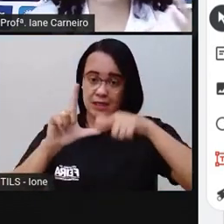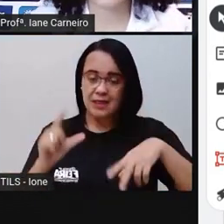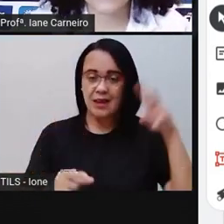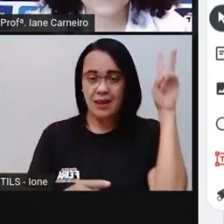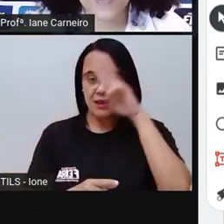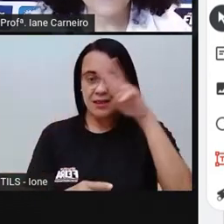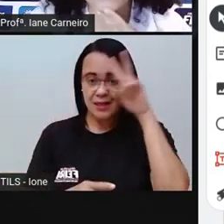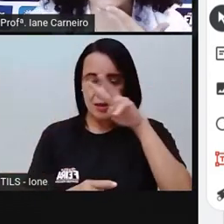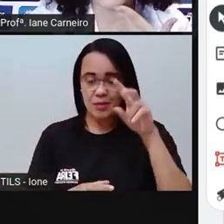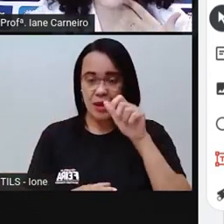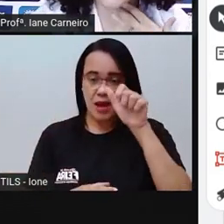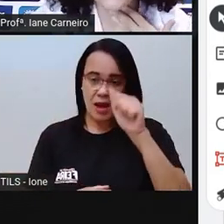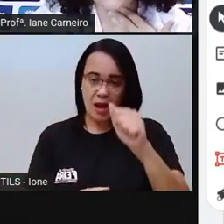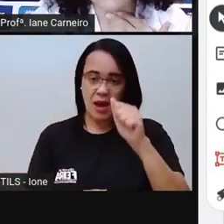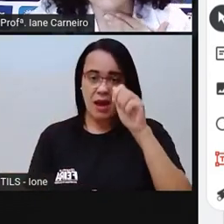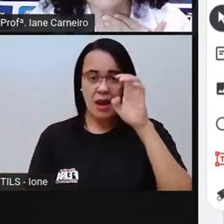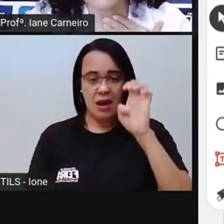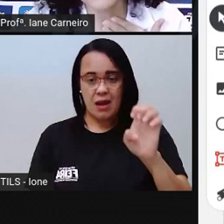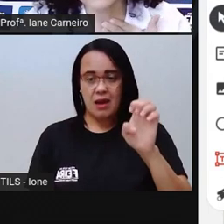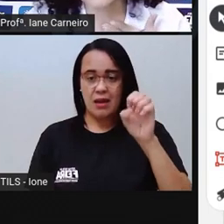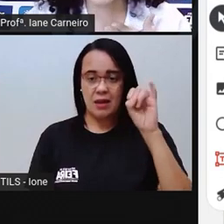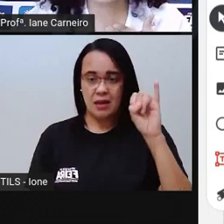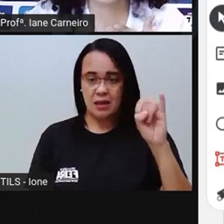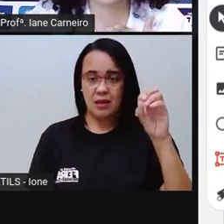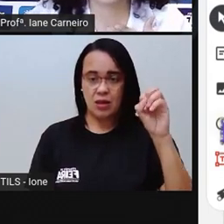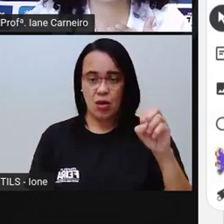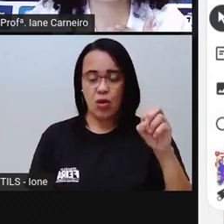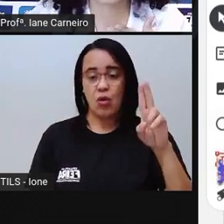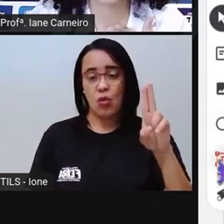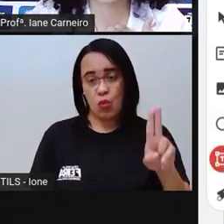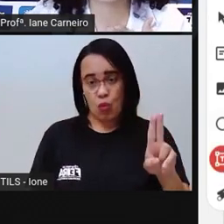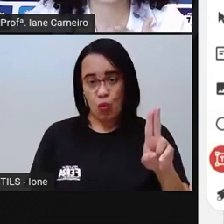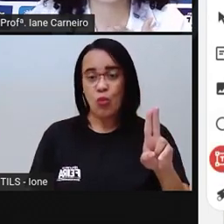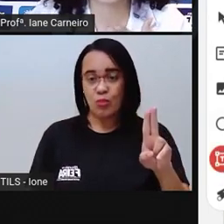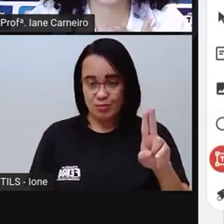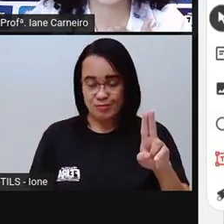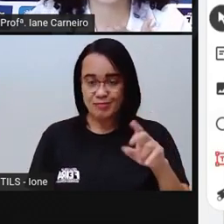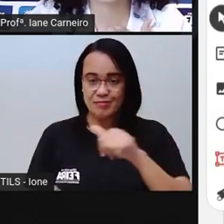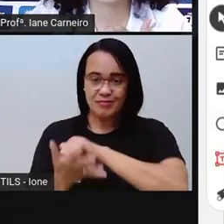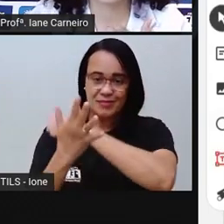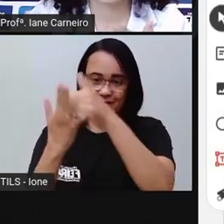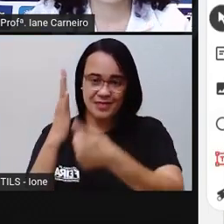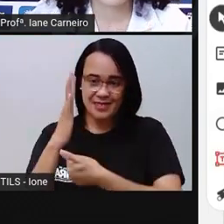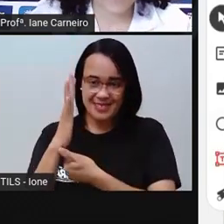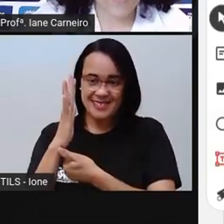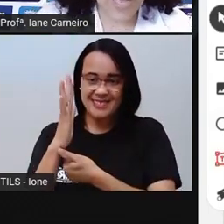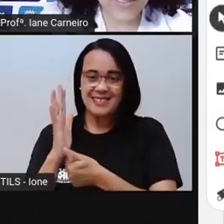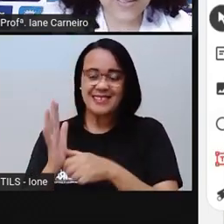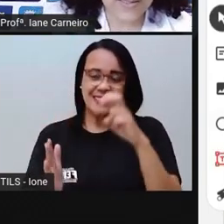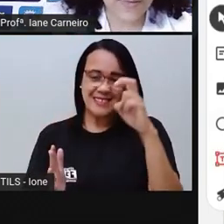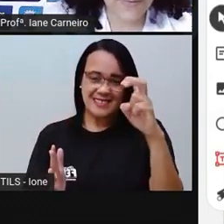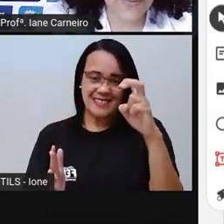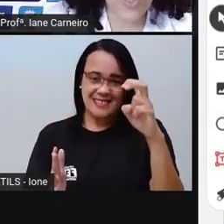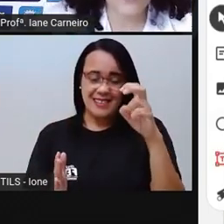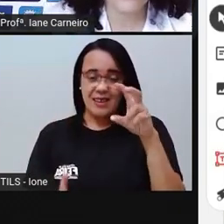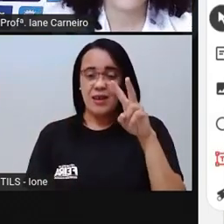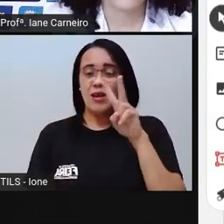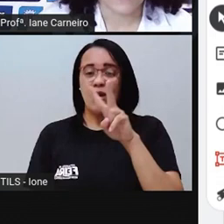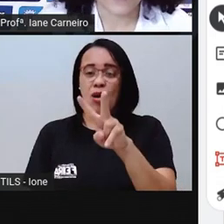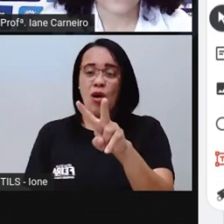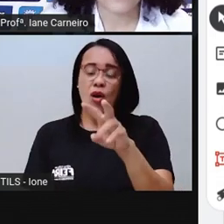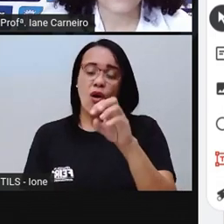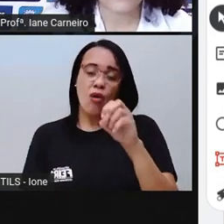que essas letras representam? São, ó, deixa a Pro escrever aqui o nome delas. São as